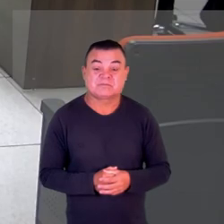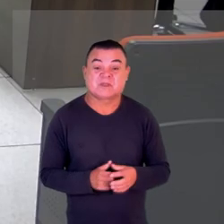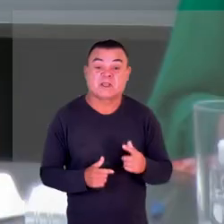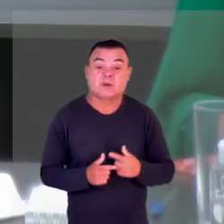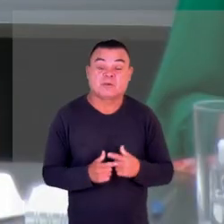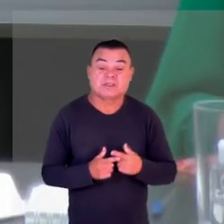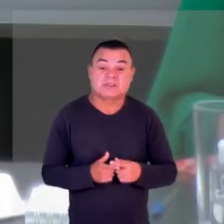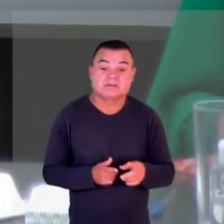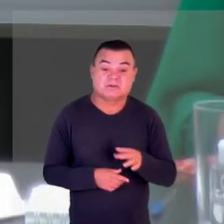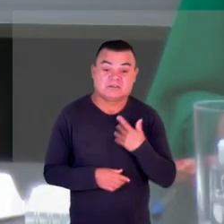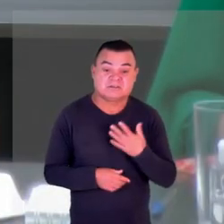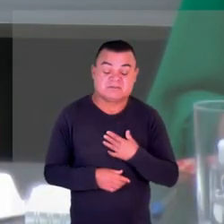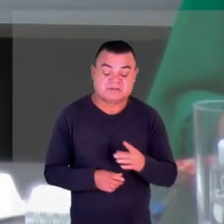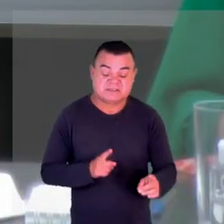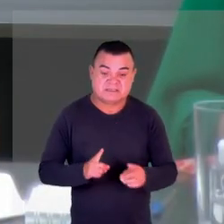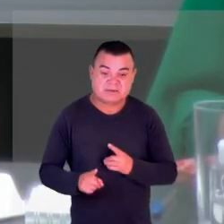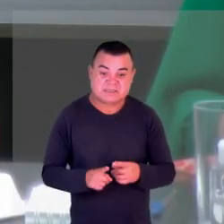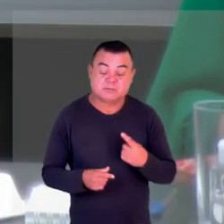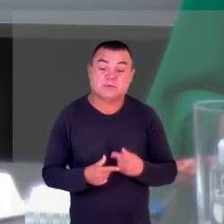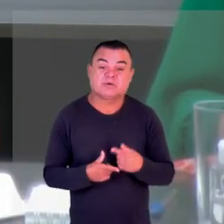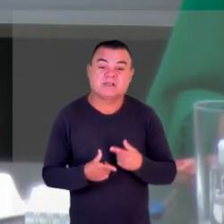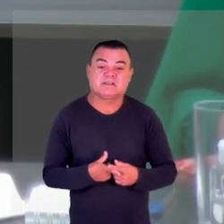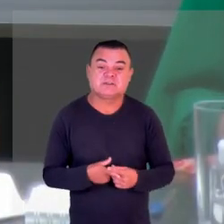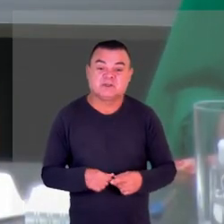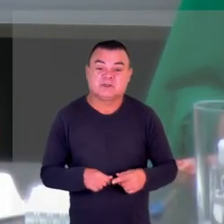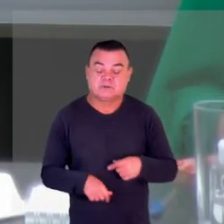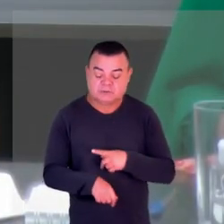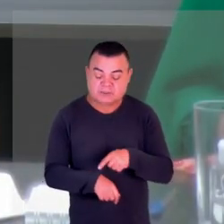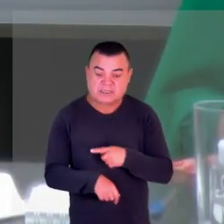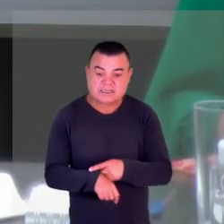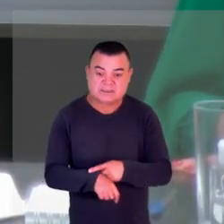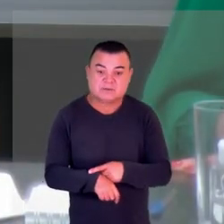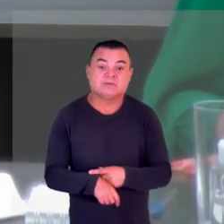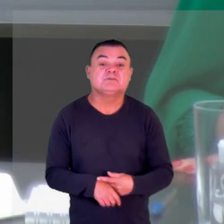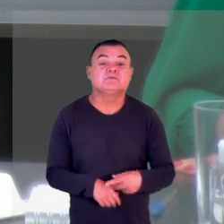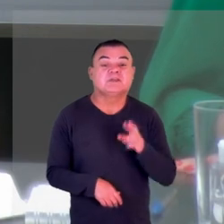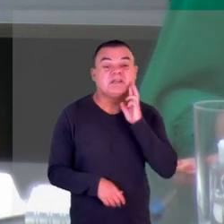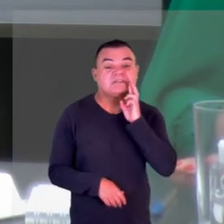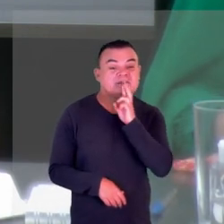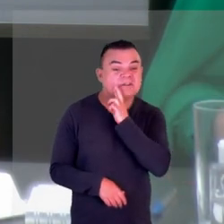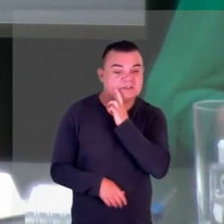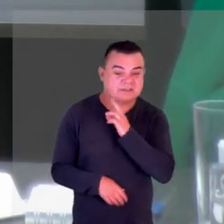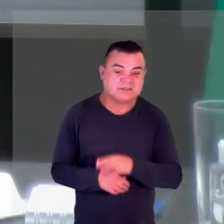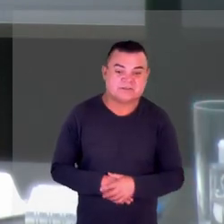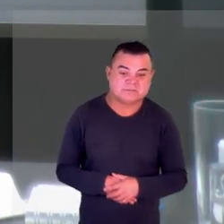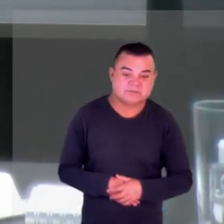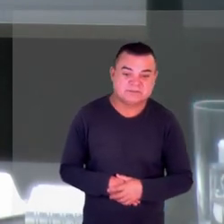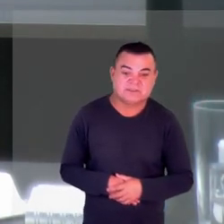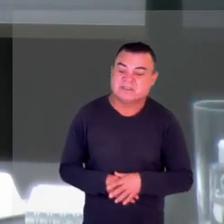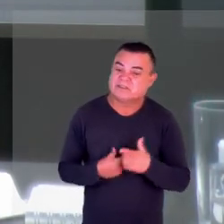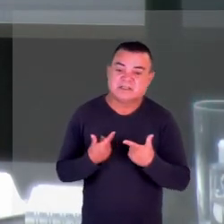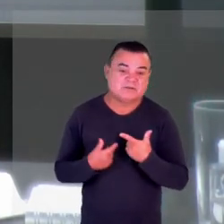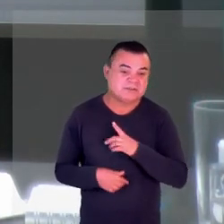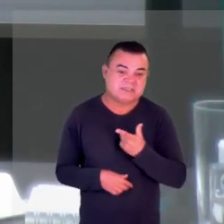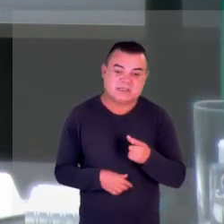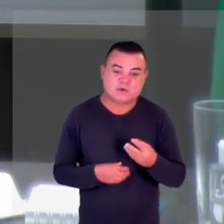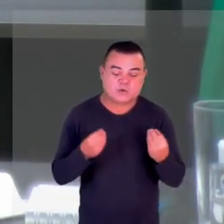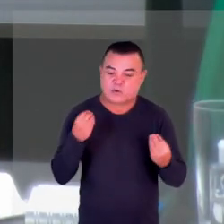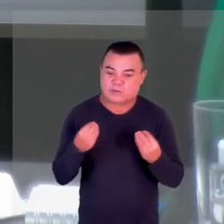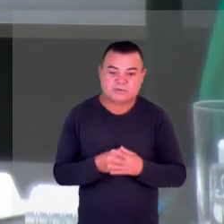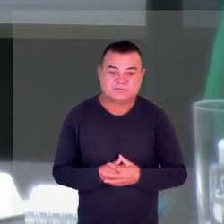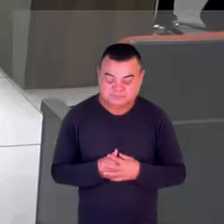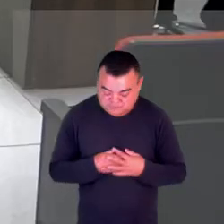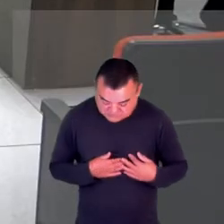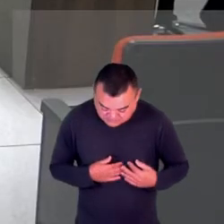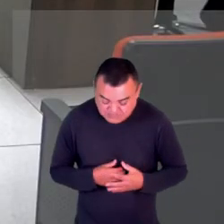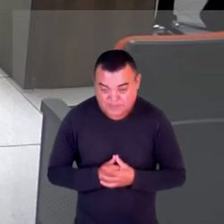fazendo debate agora por conta do horário da reserva do restaurante mas eh não tem condição bom aí é com